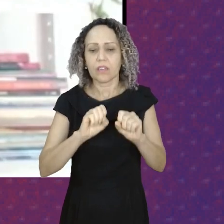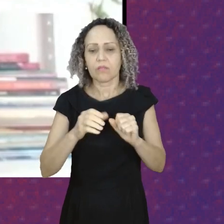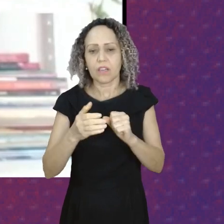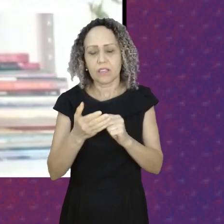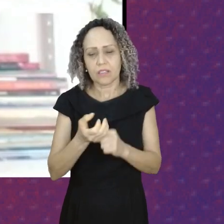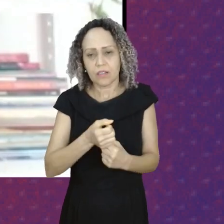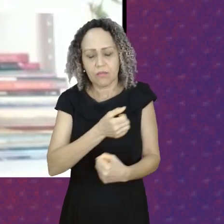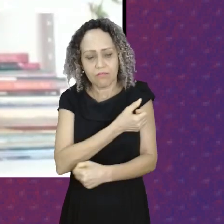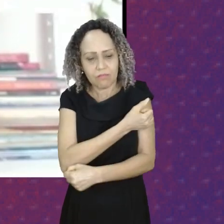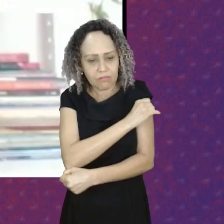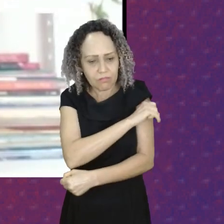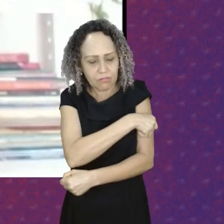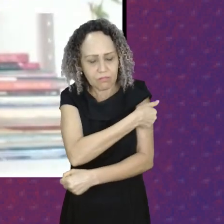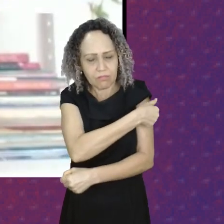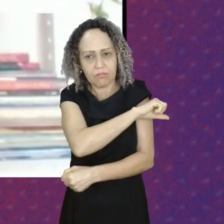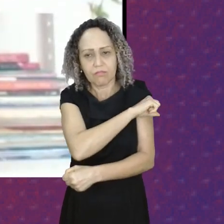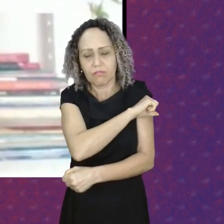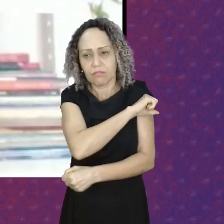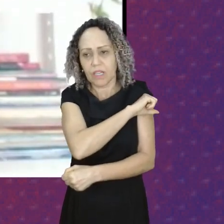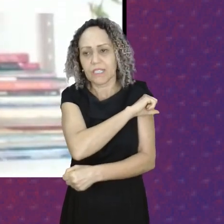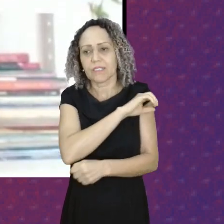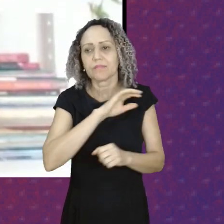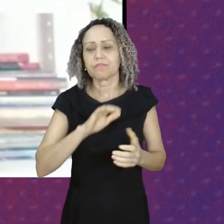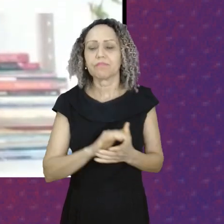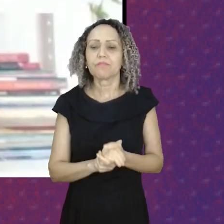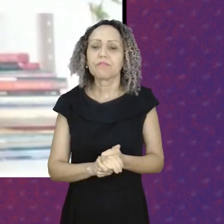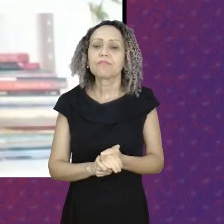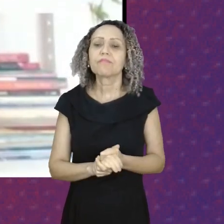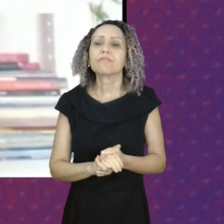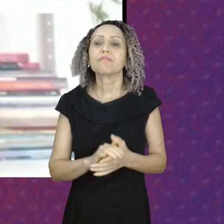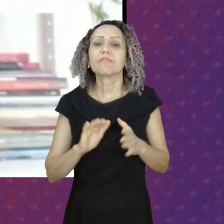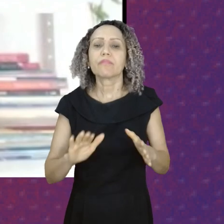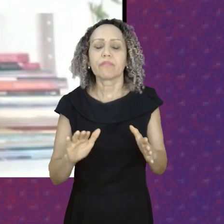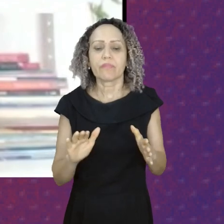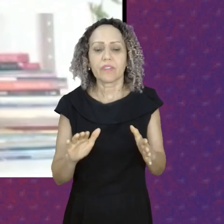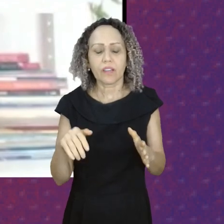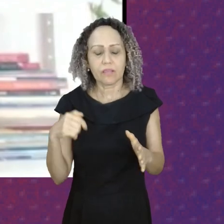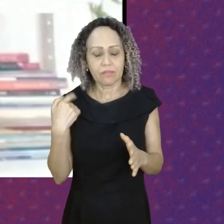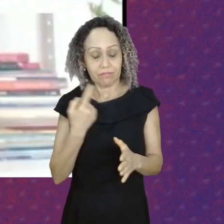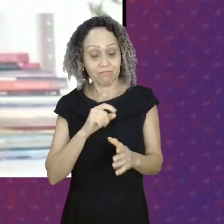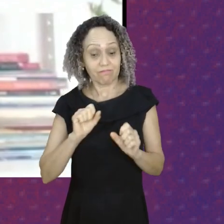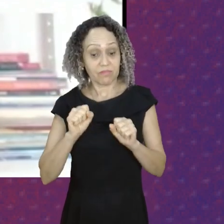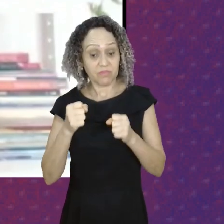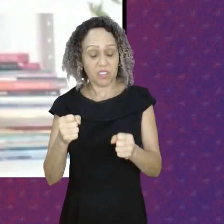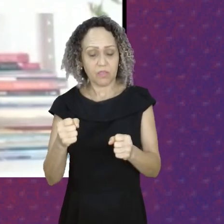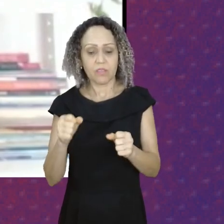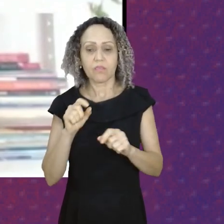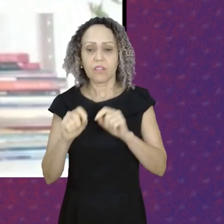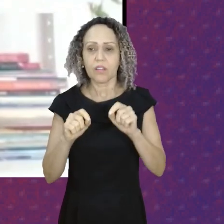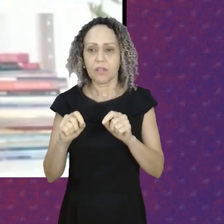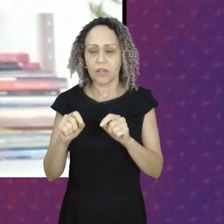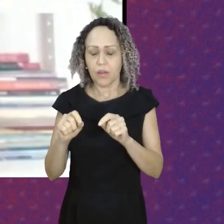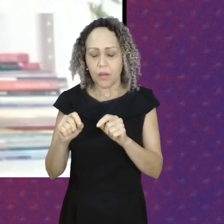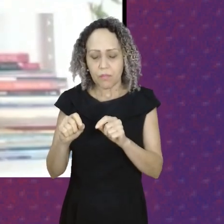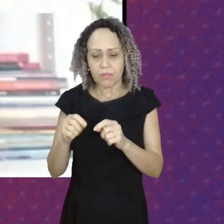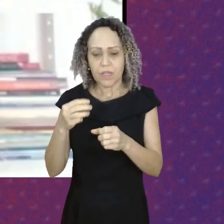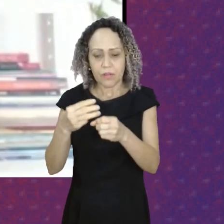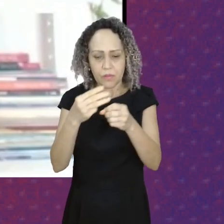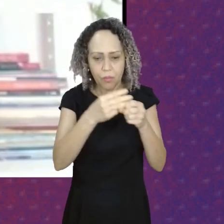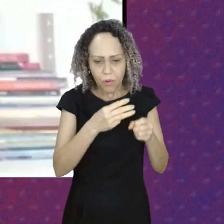atendimento, e, por outro, revela também um esforço, né, dos municípios de fazer esse